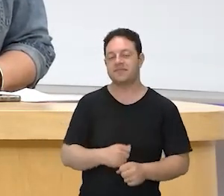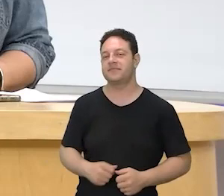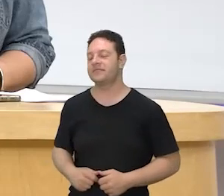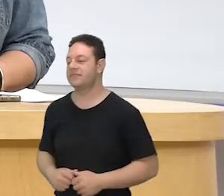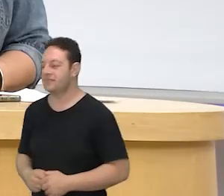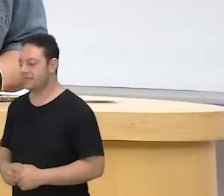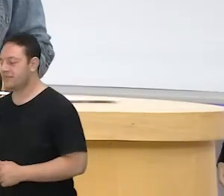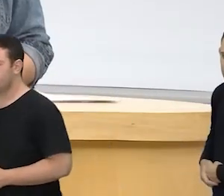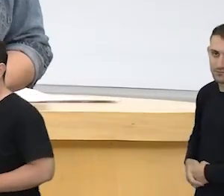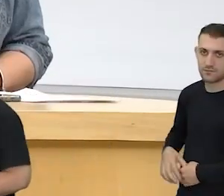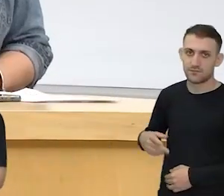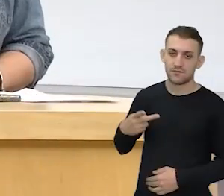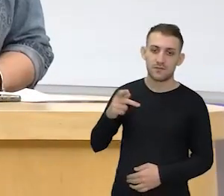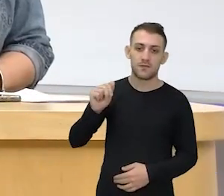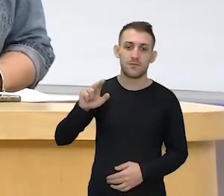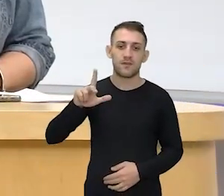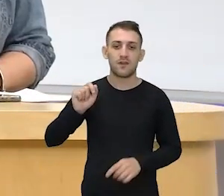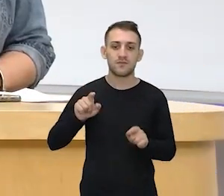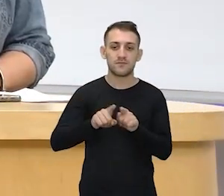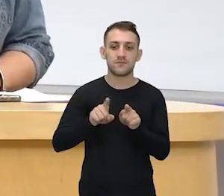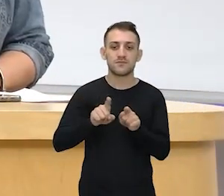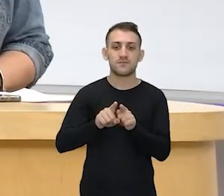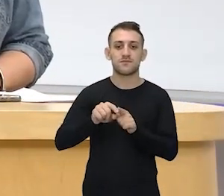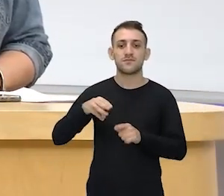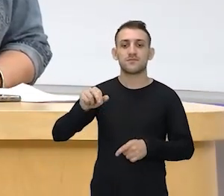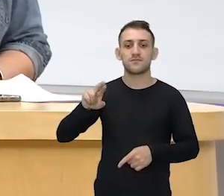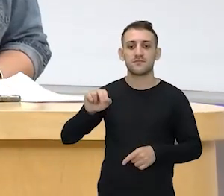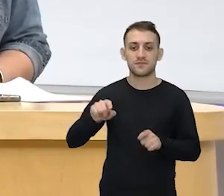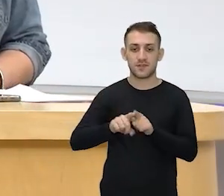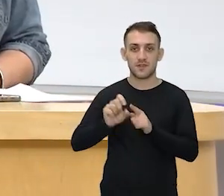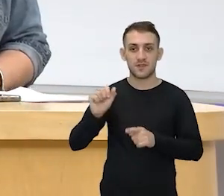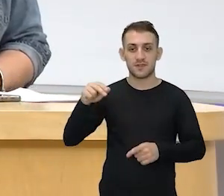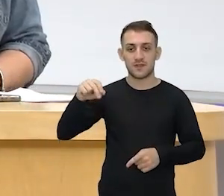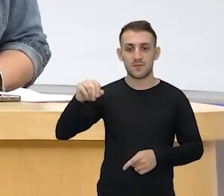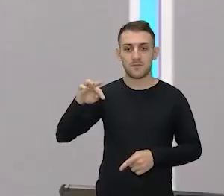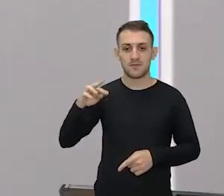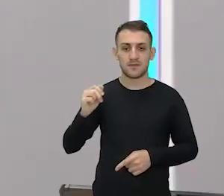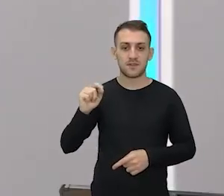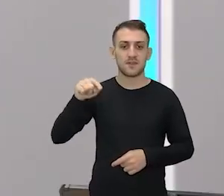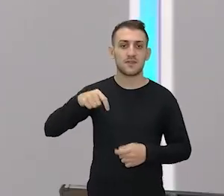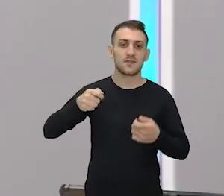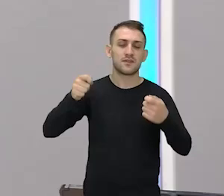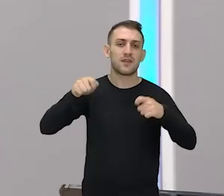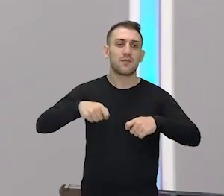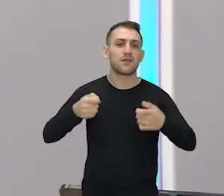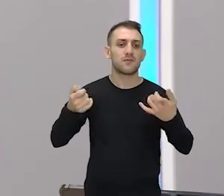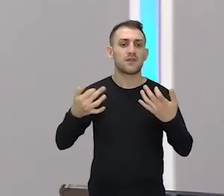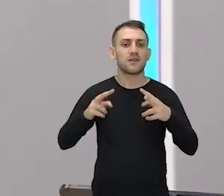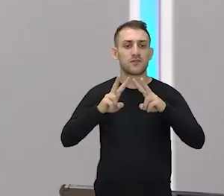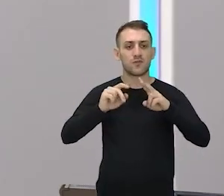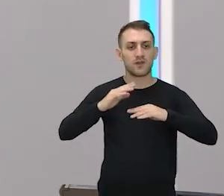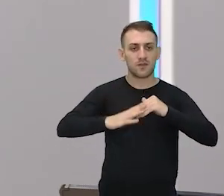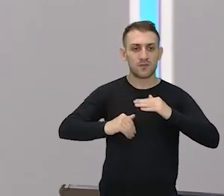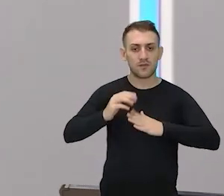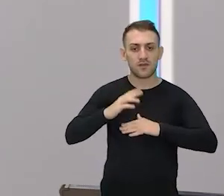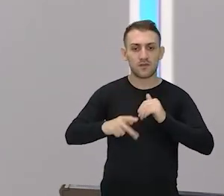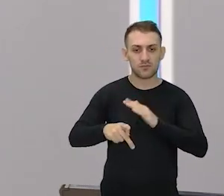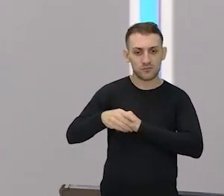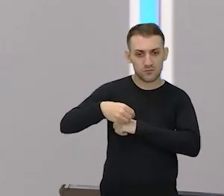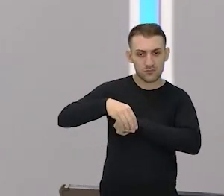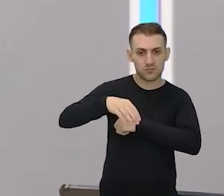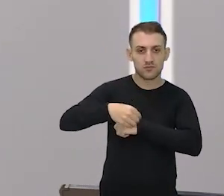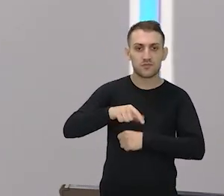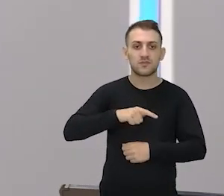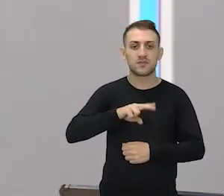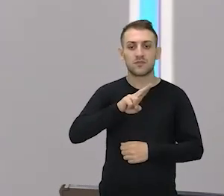a Maria Eunice e a Samanta com a gente para falar um pouco sobre uma prática inspiradora que